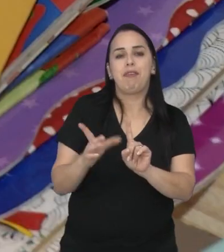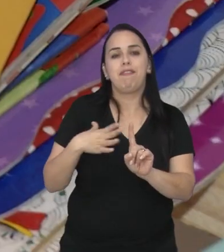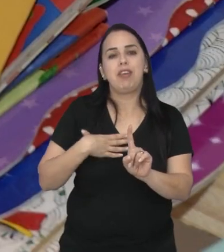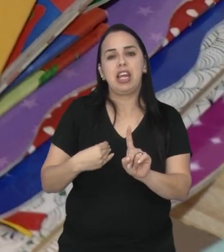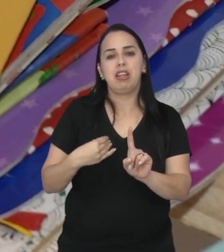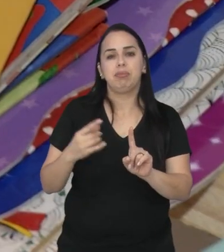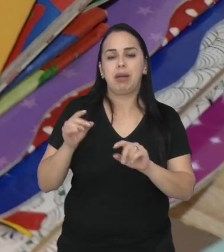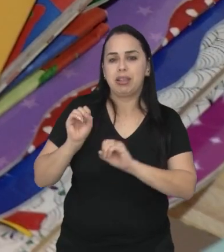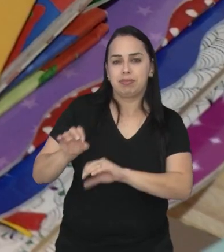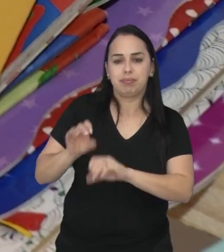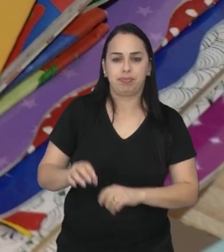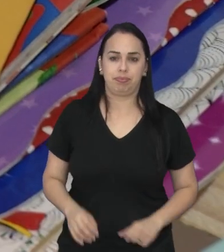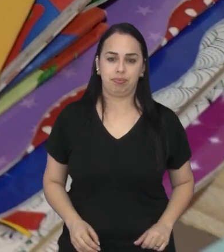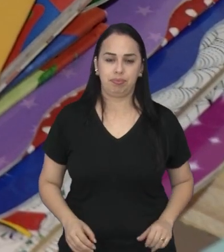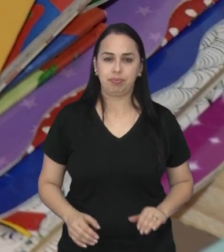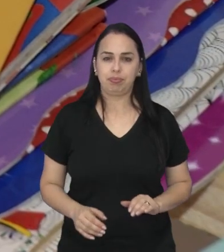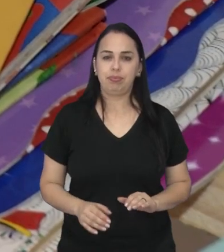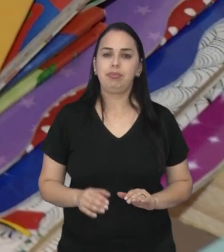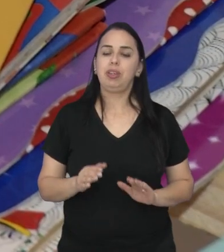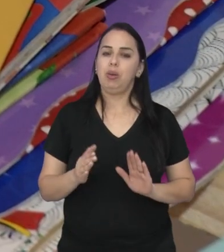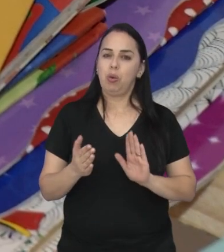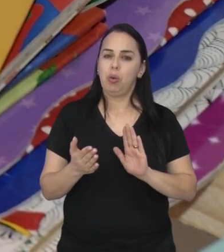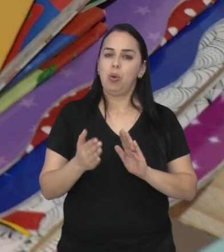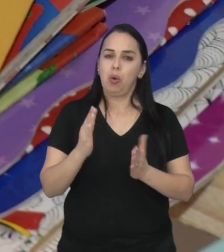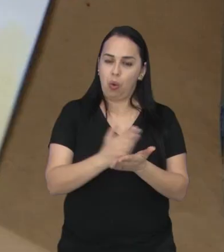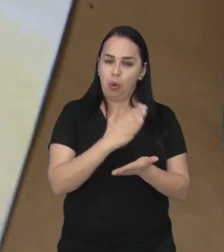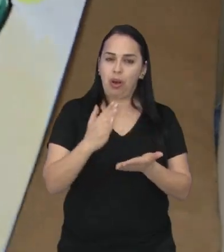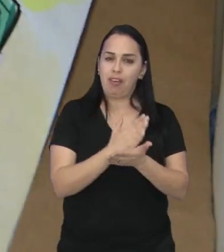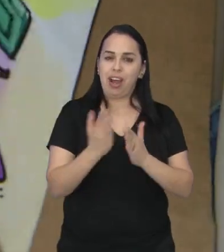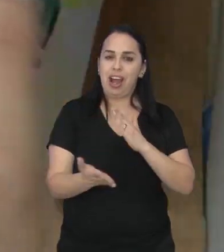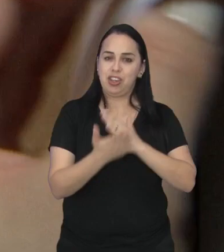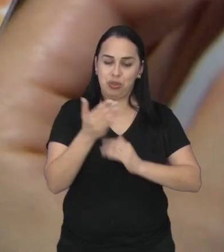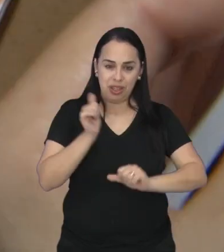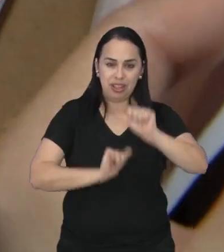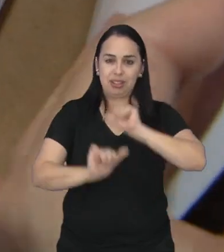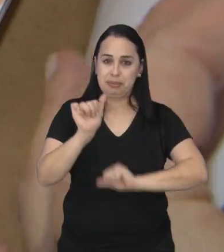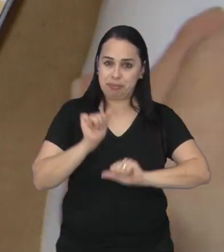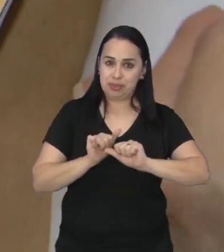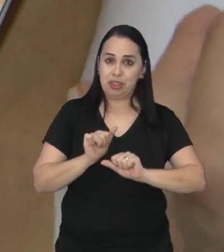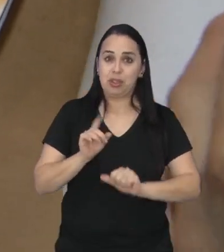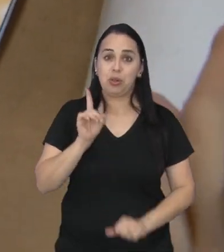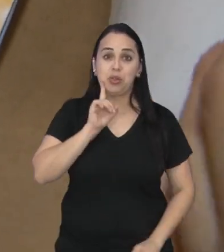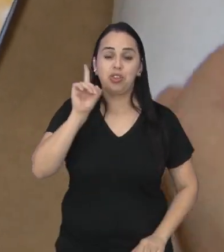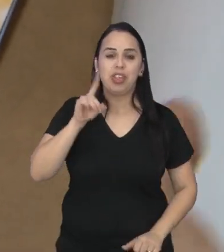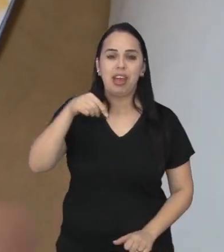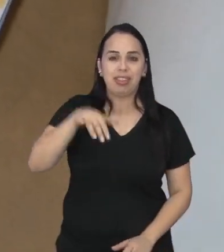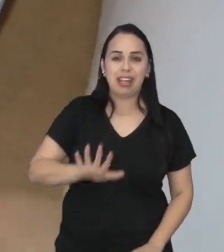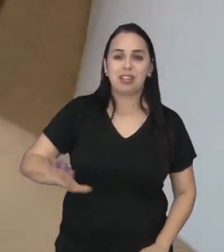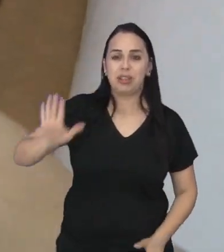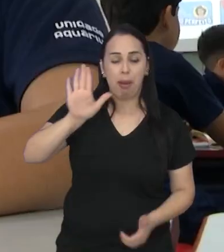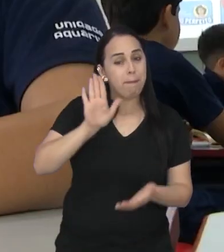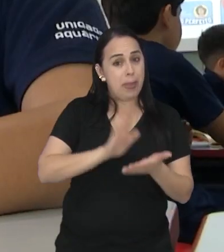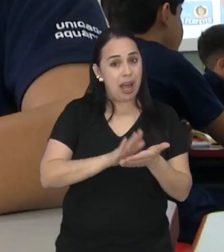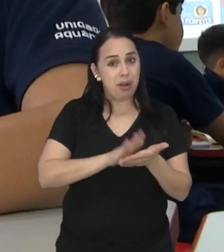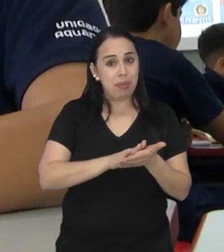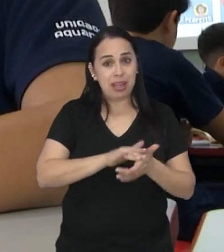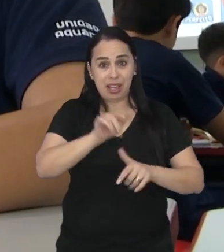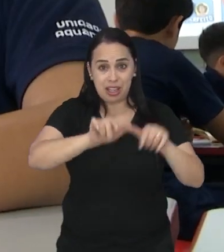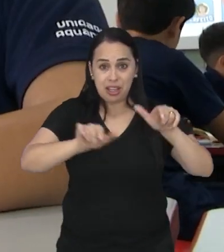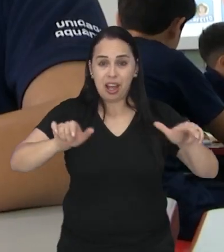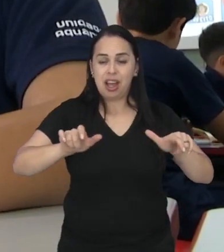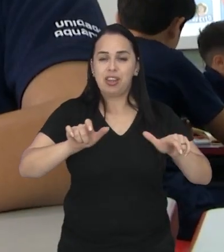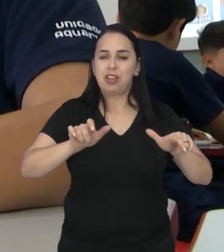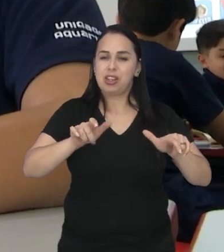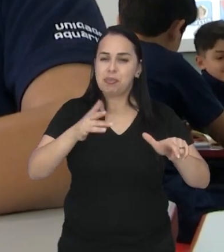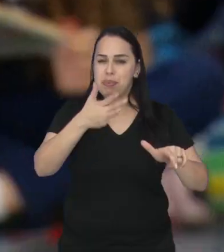momento. O livro é sim transformador e nesse Dia Nacional do Livro Infantil, parabéns a eles e também a